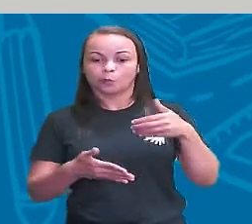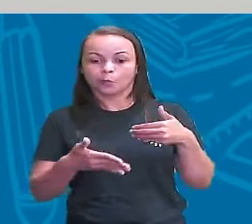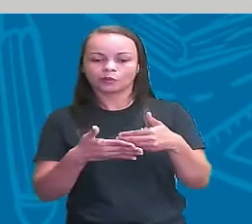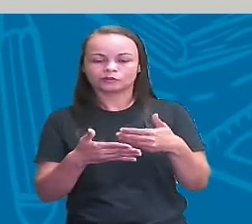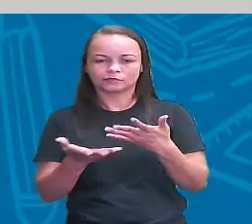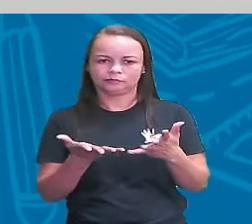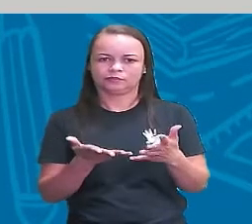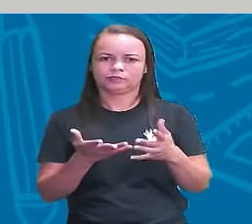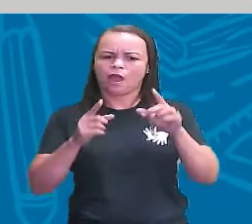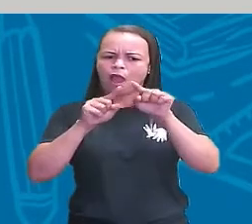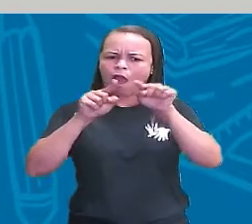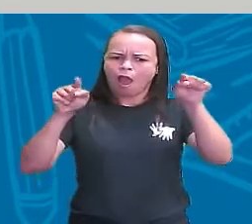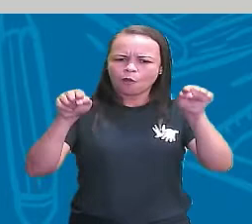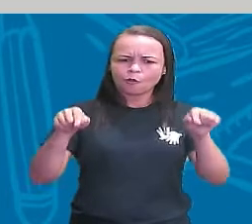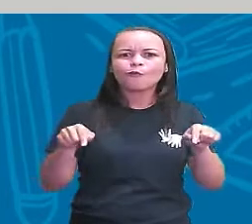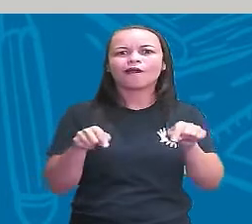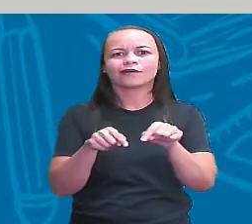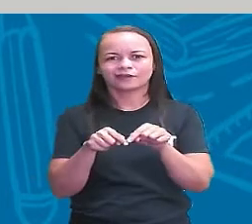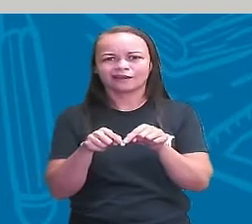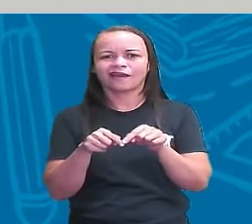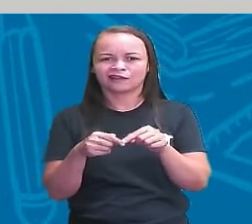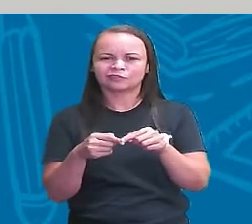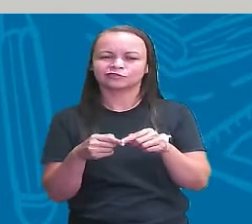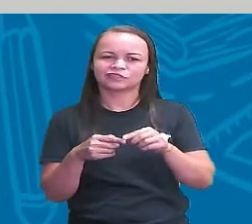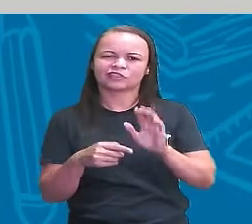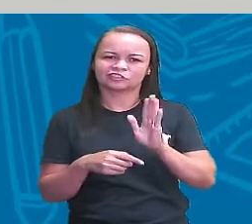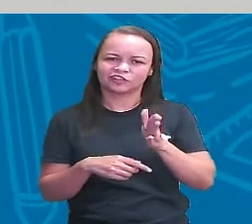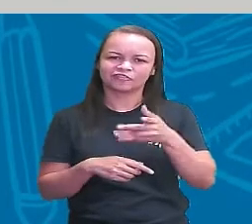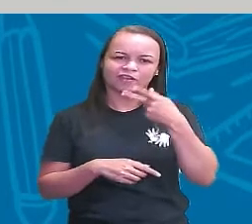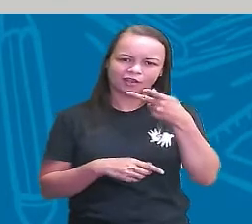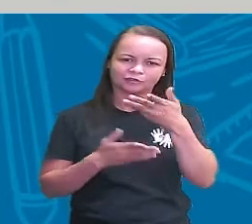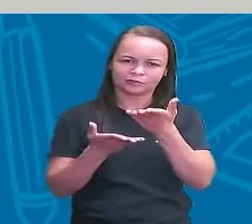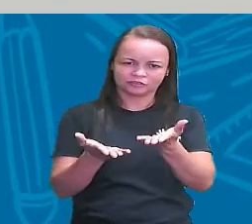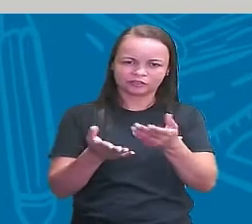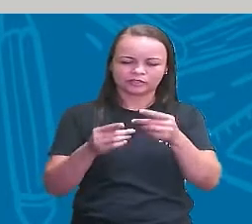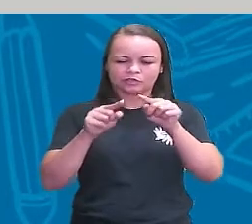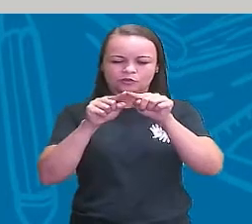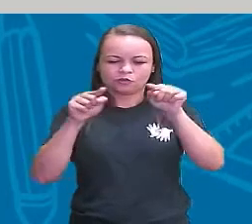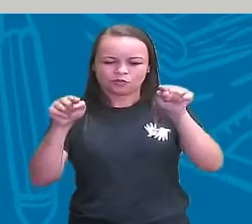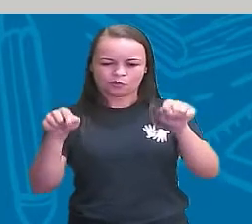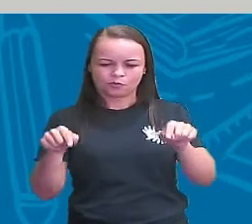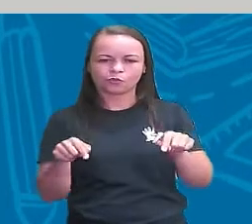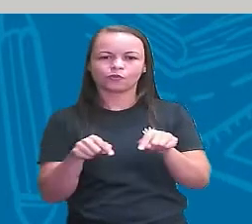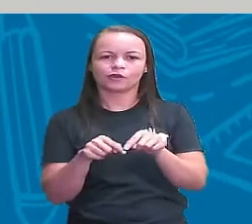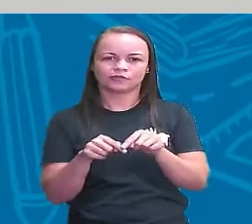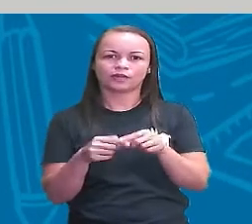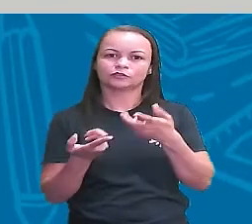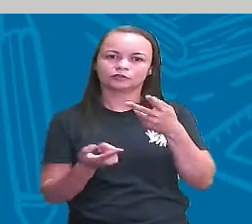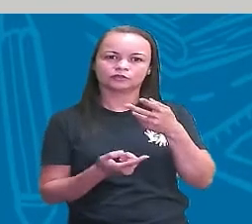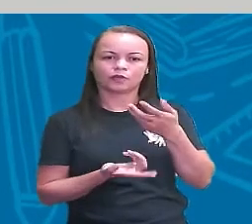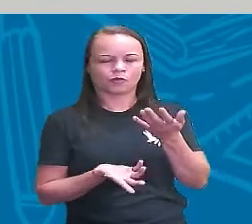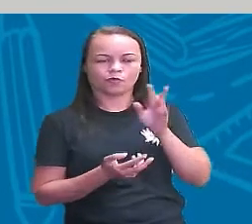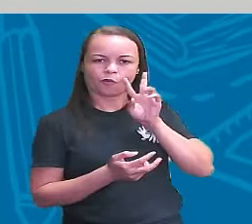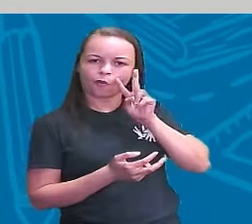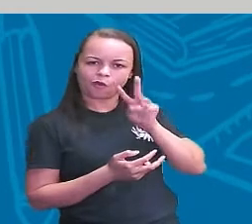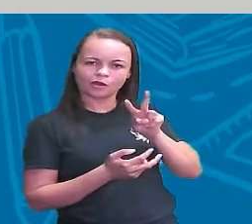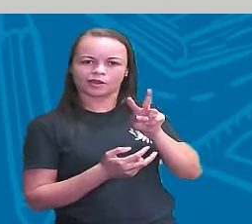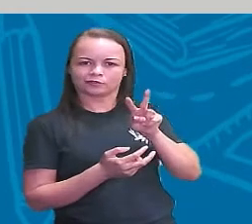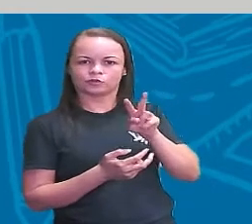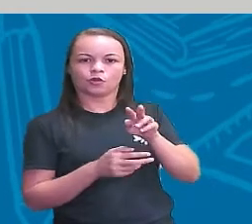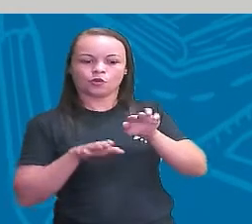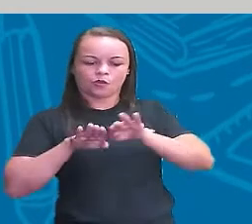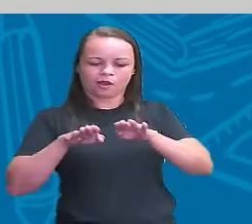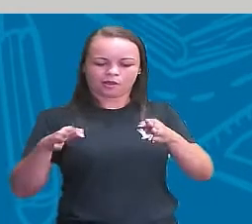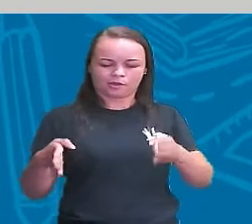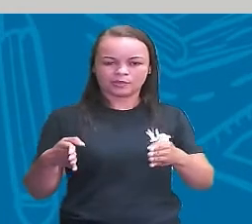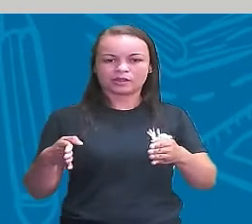o quadrado, que eu tinha acabado de falar do quadrado para vocês. Olhando aqui, ó, no birô aqui, já tem um exemplo de quadrado. Aí